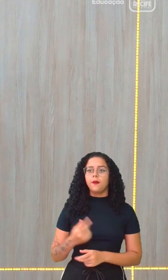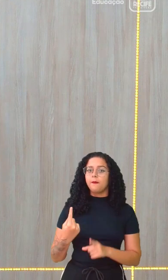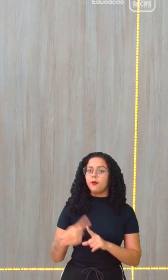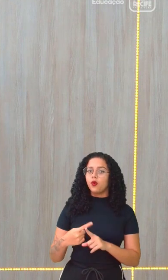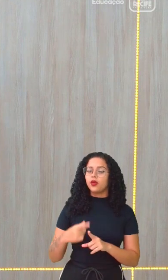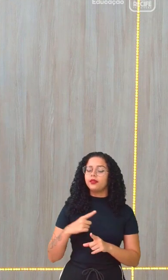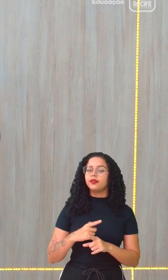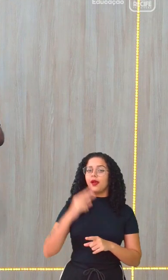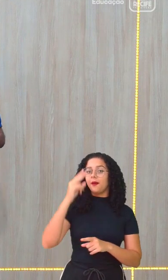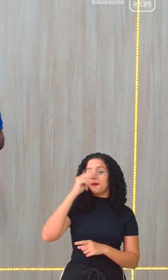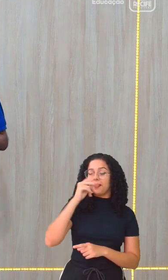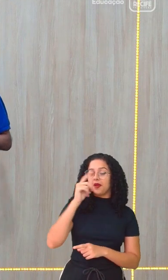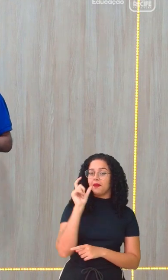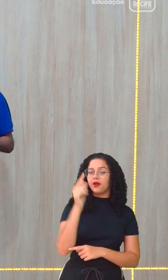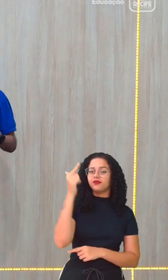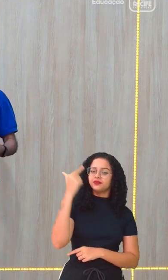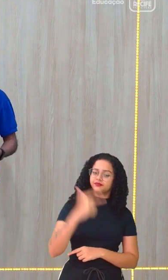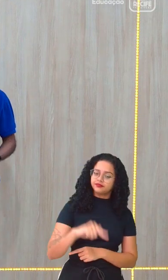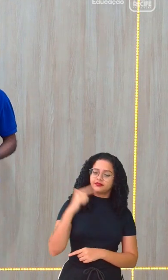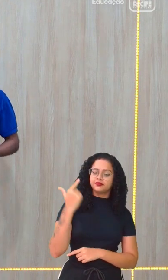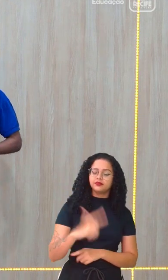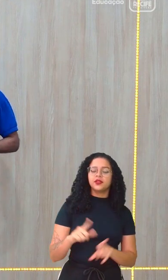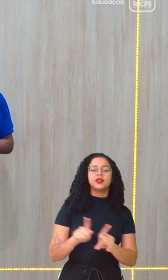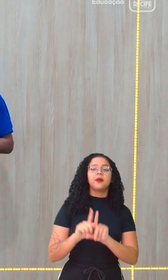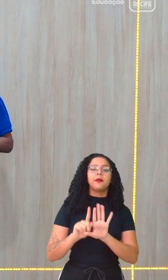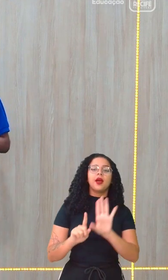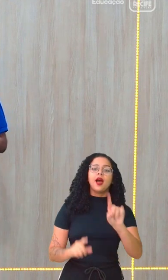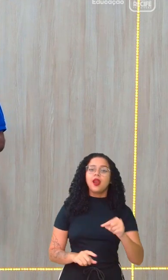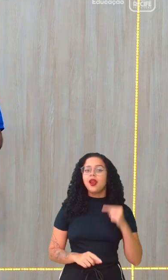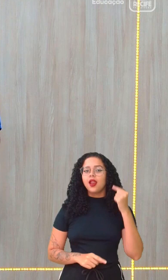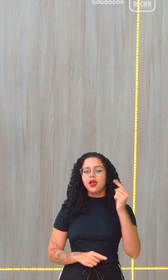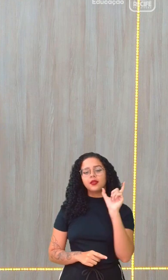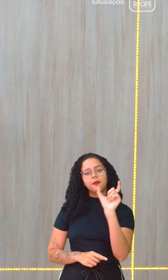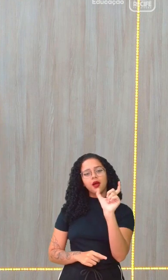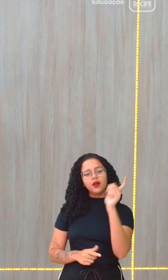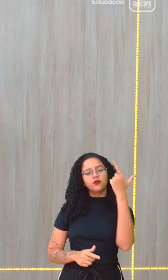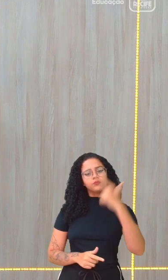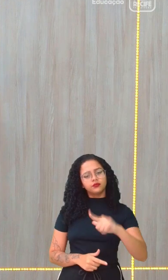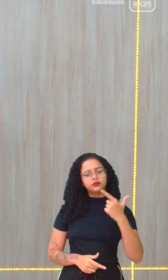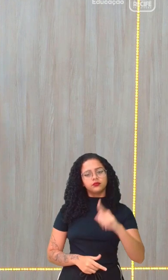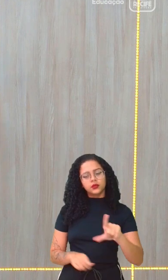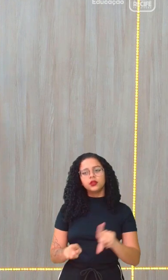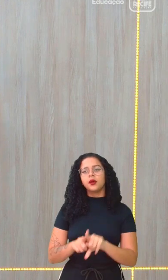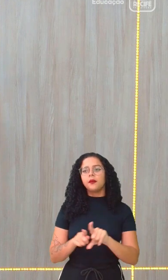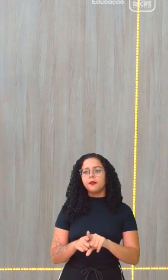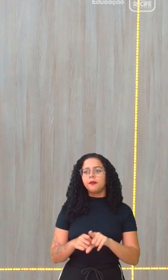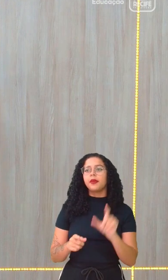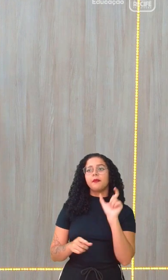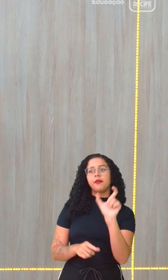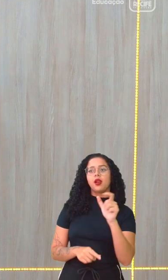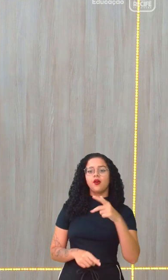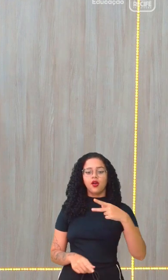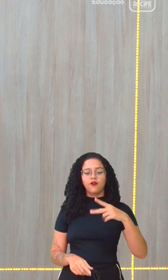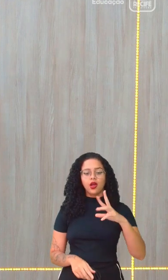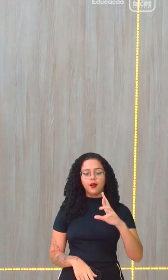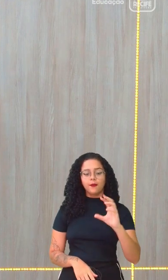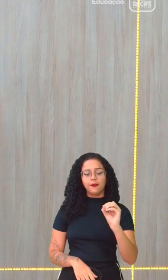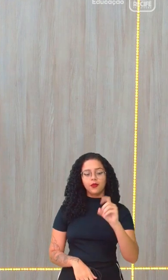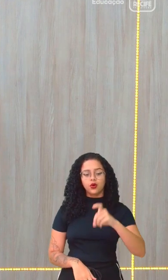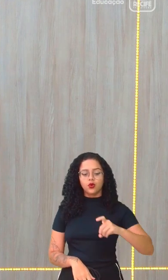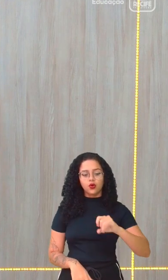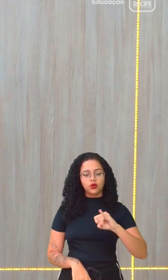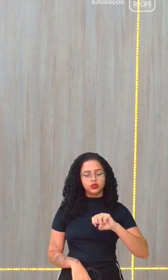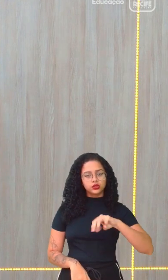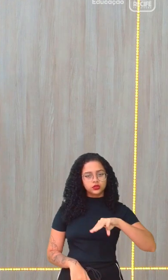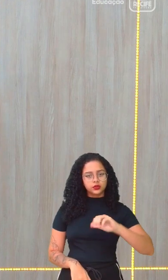de palavras, quando você vê também, além da repetição de palavras, você vê aí essa palavra próxima vez, o